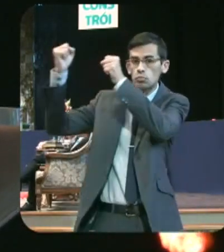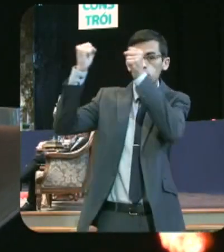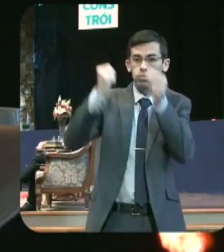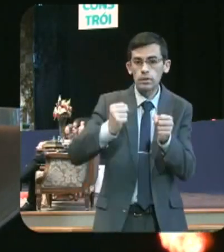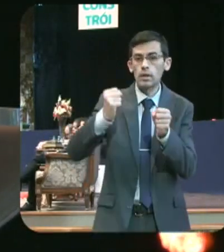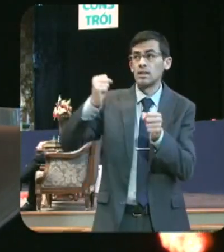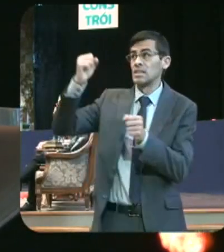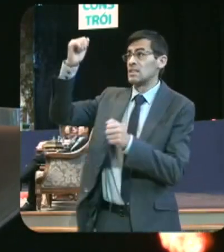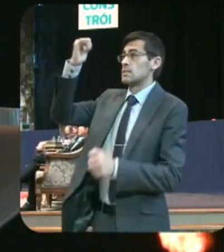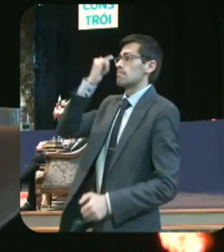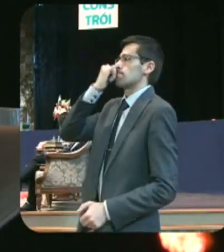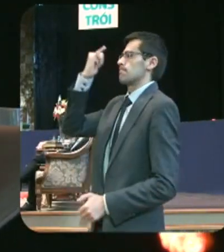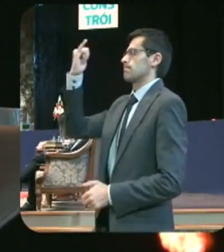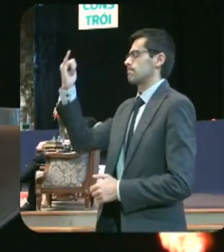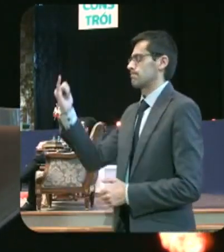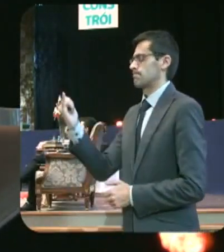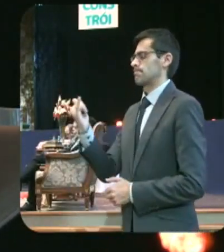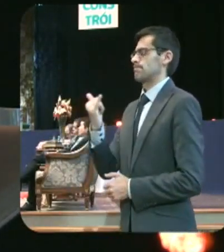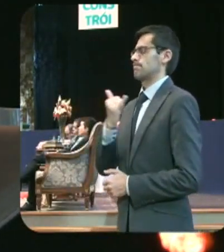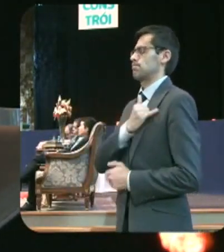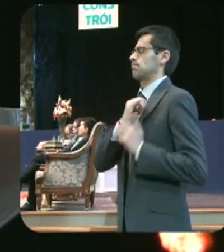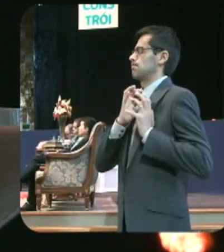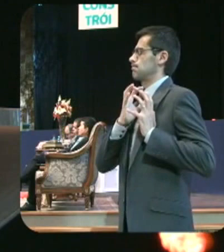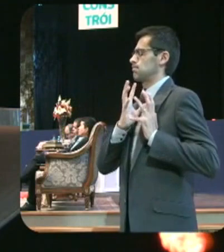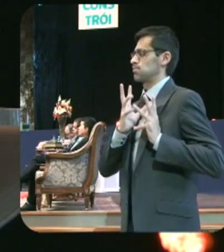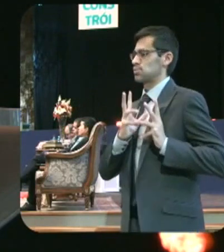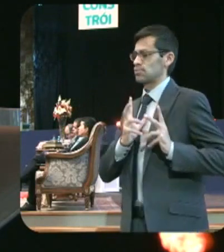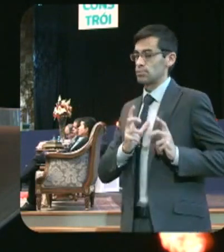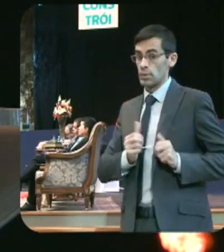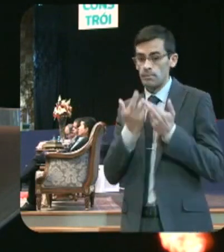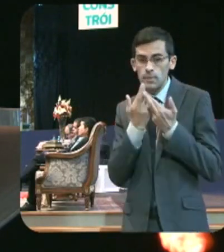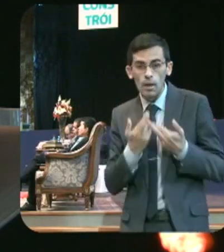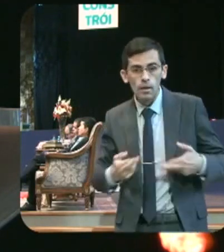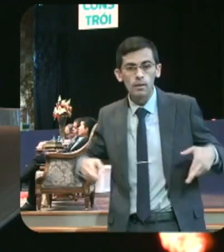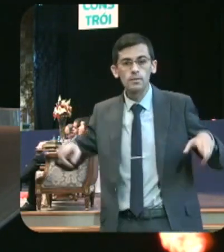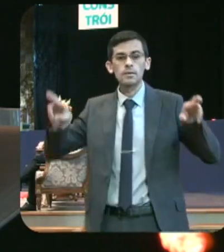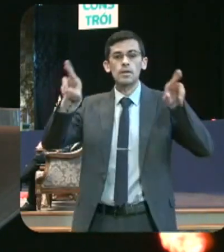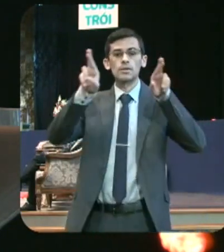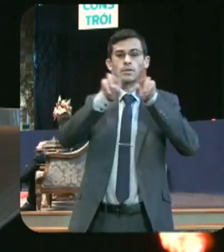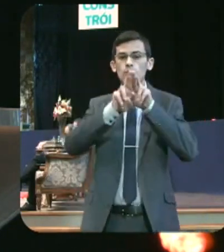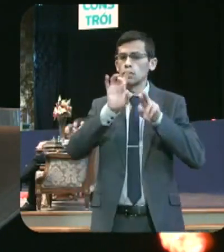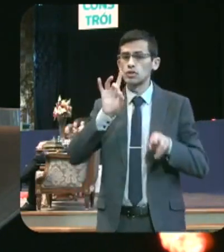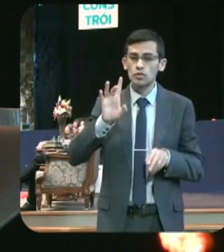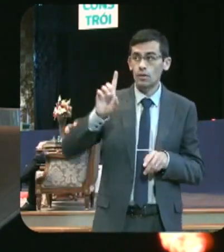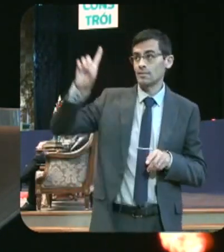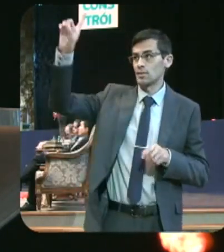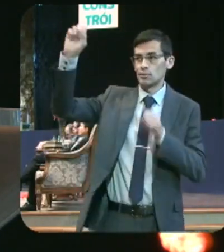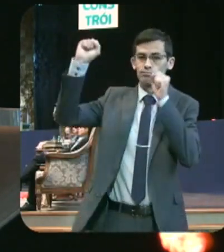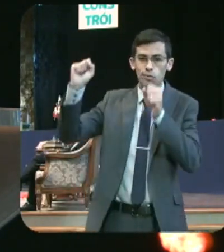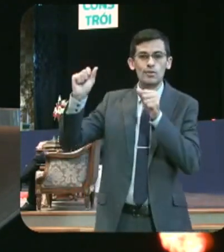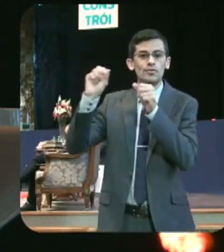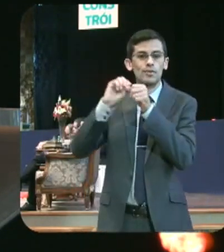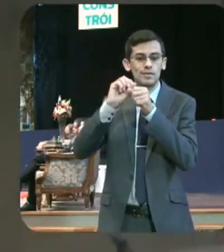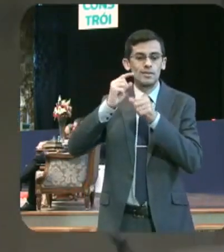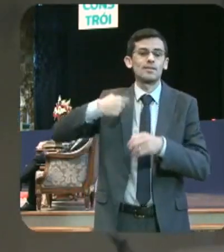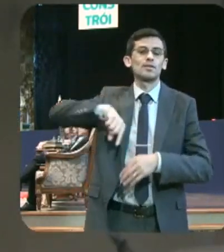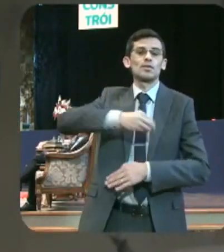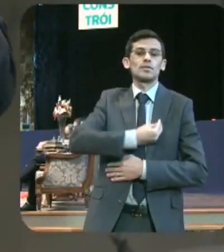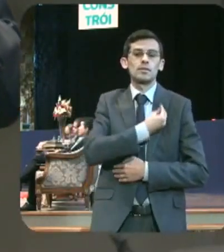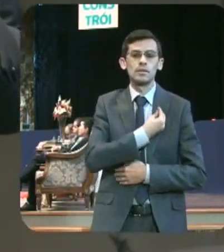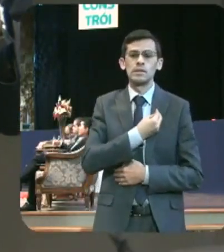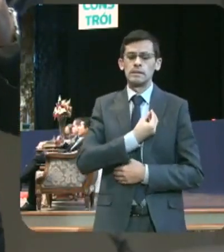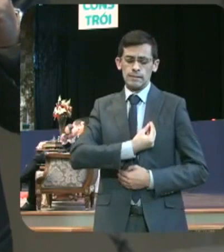do perdão de Jesus e da restauração que só Ele pode fazer, e a gente